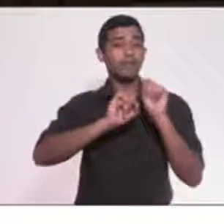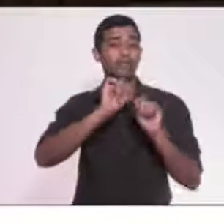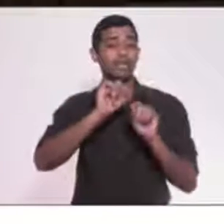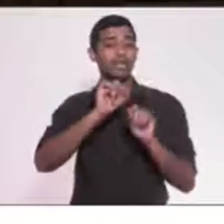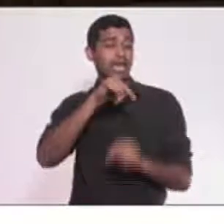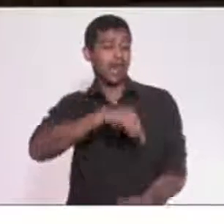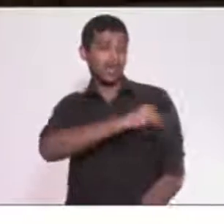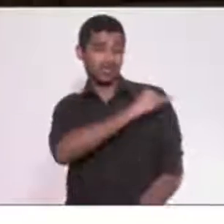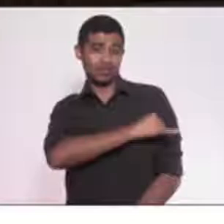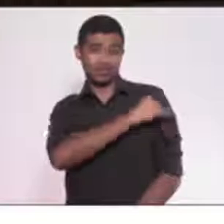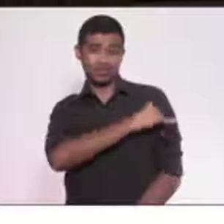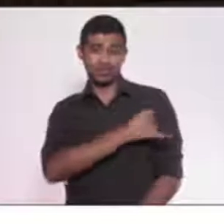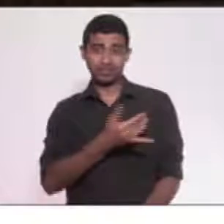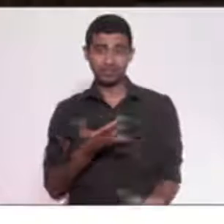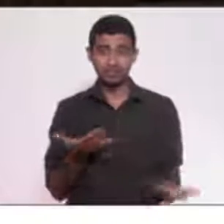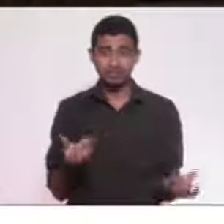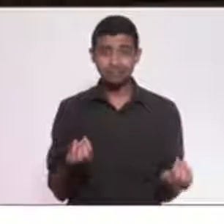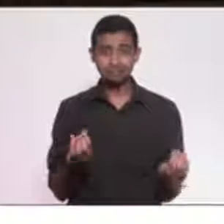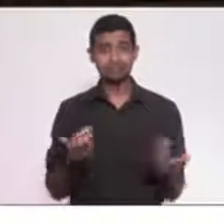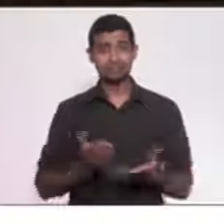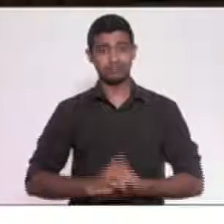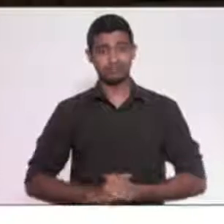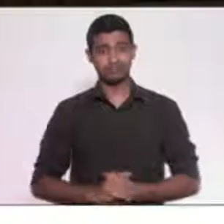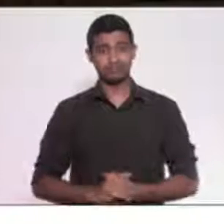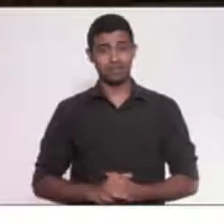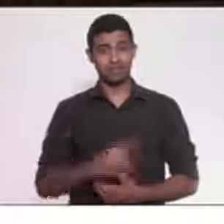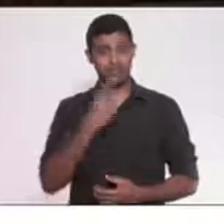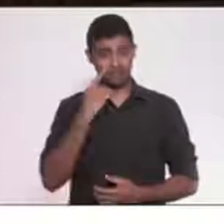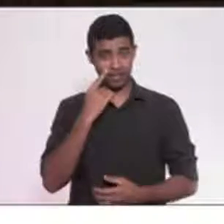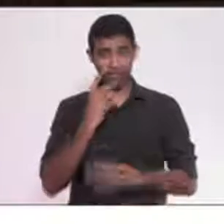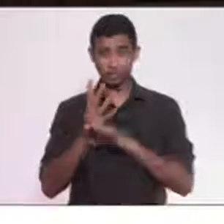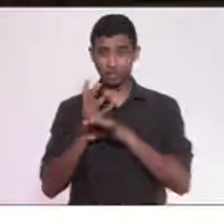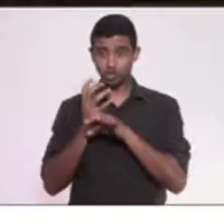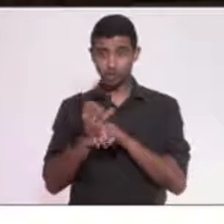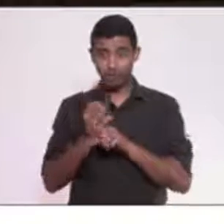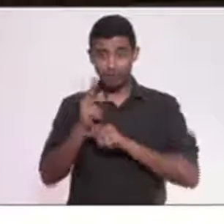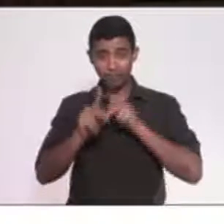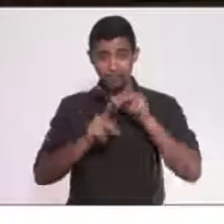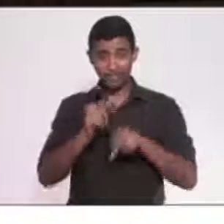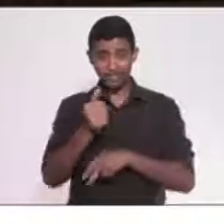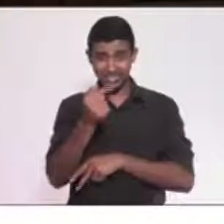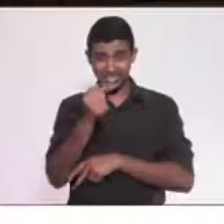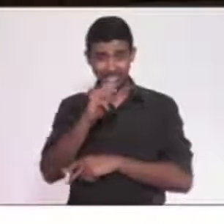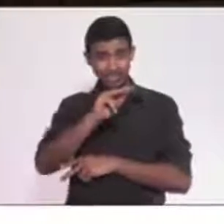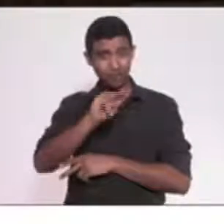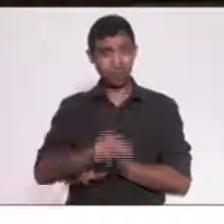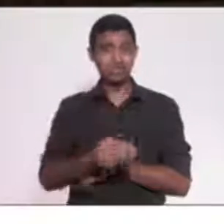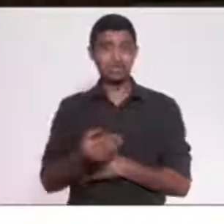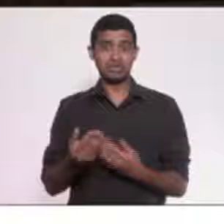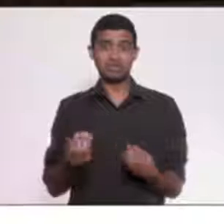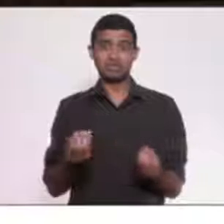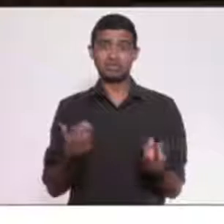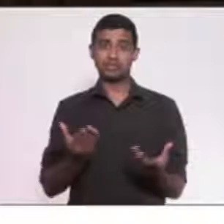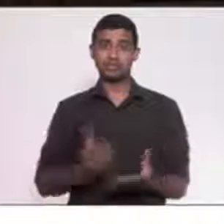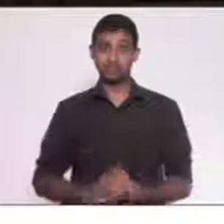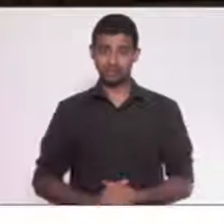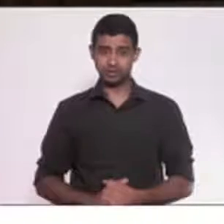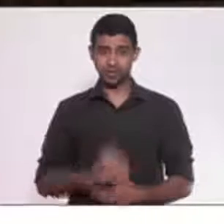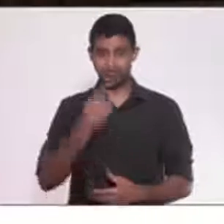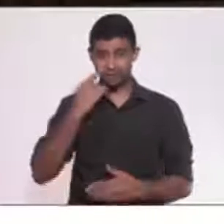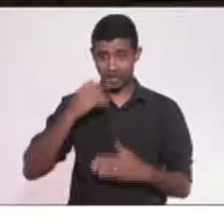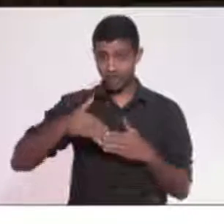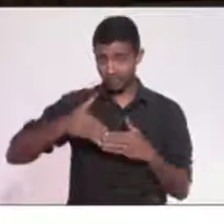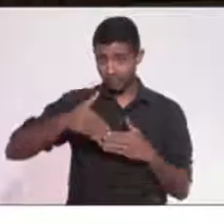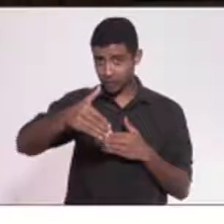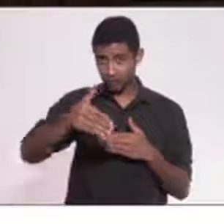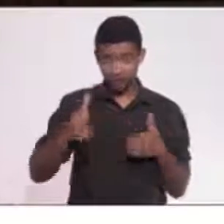Rio de Janeiro, como este Estado, com 17 milhões de habitantes, pretende se projetar para os próximos 10